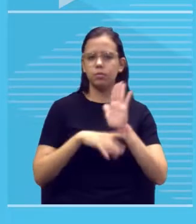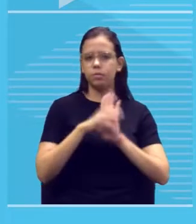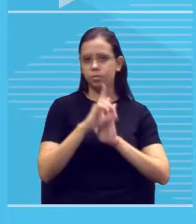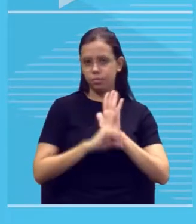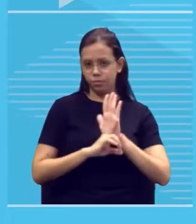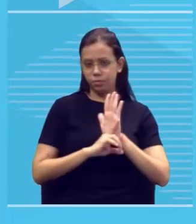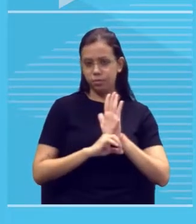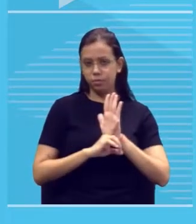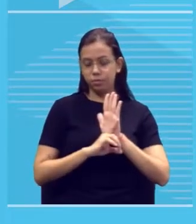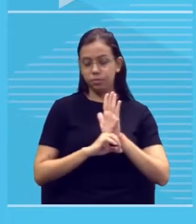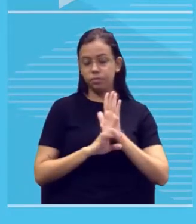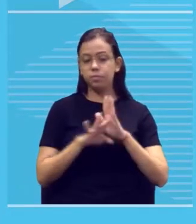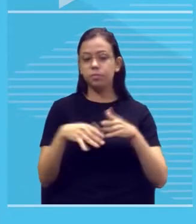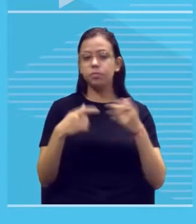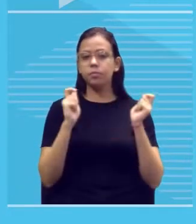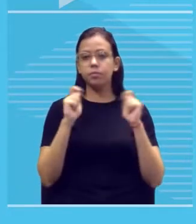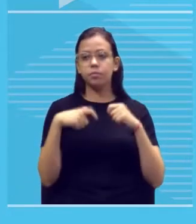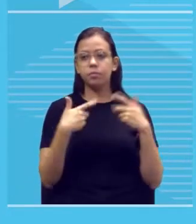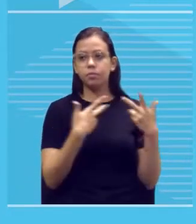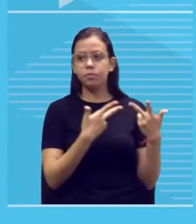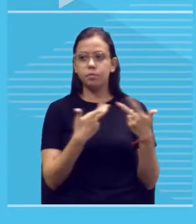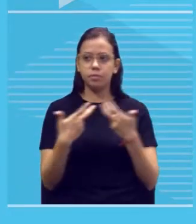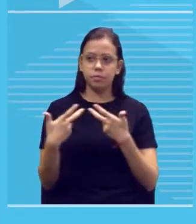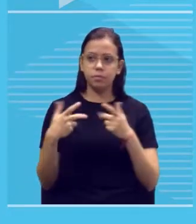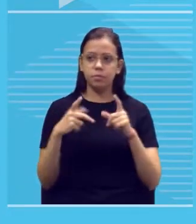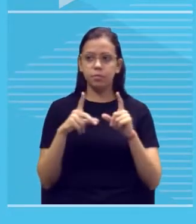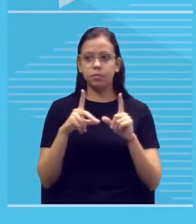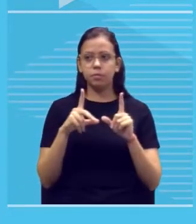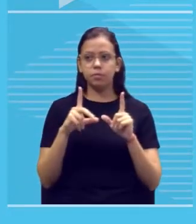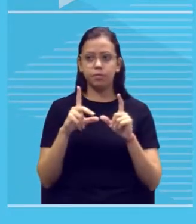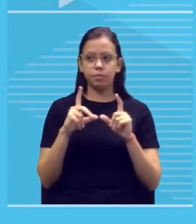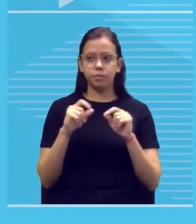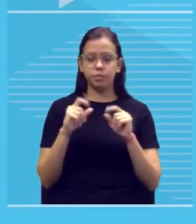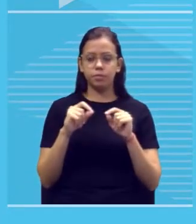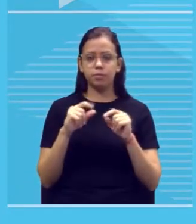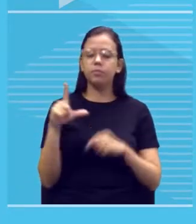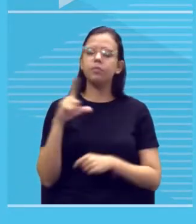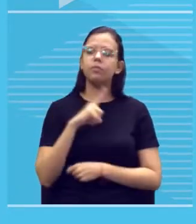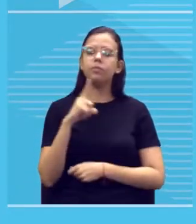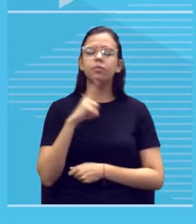então aí a gente já enxerga certo uma tendência